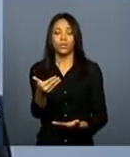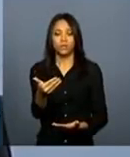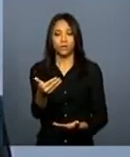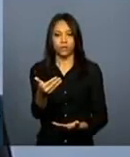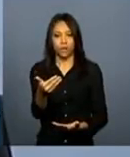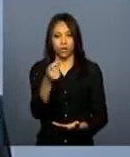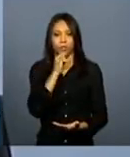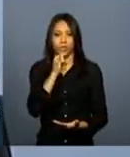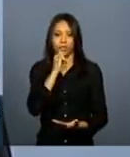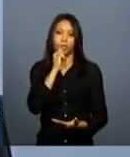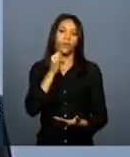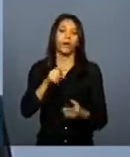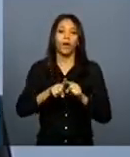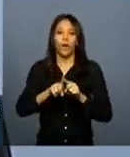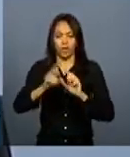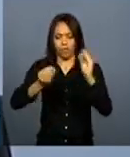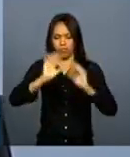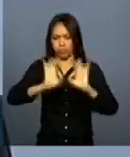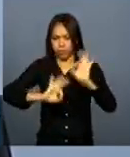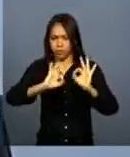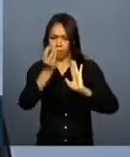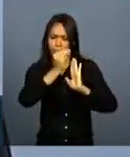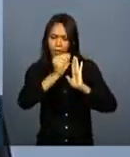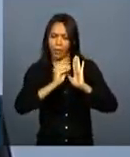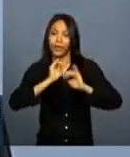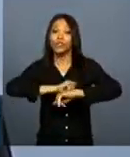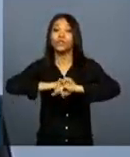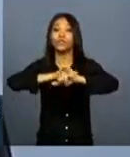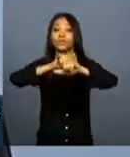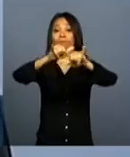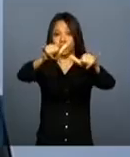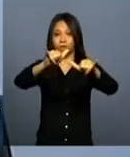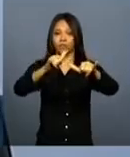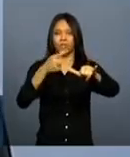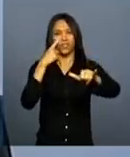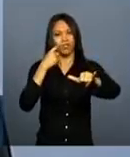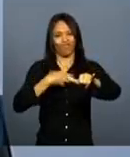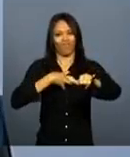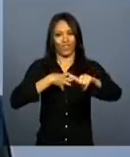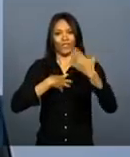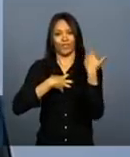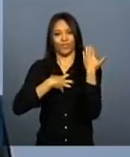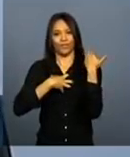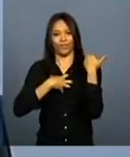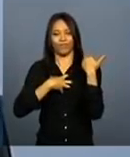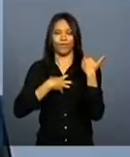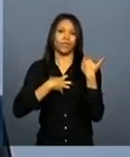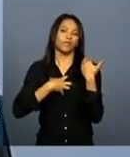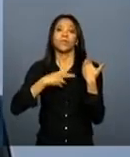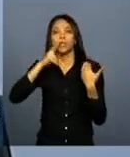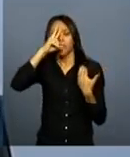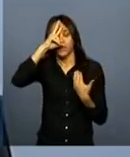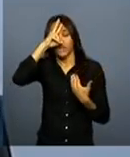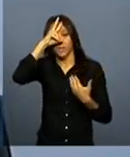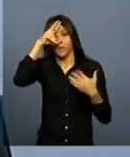Quando a gente lançou o plano, a parte de inclusão produtiva para a gente acabou vivendo essa seca muito forte,